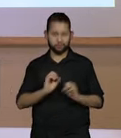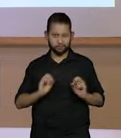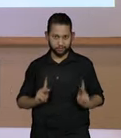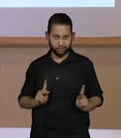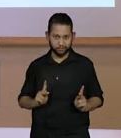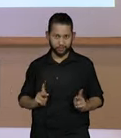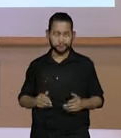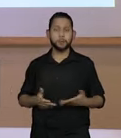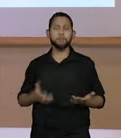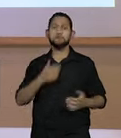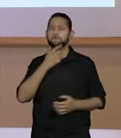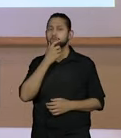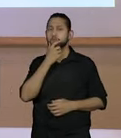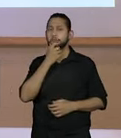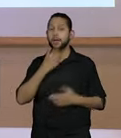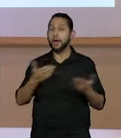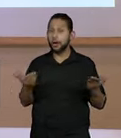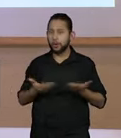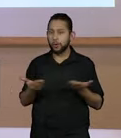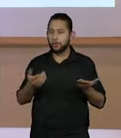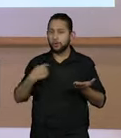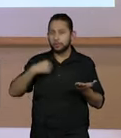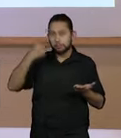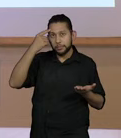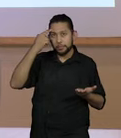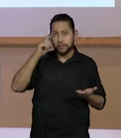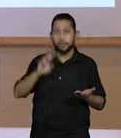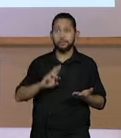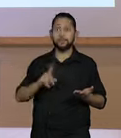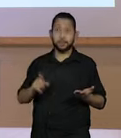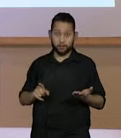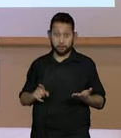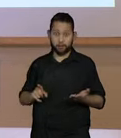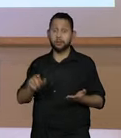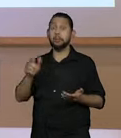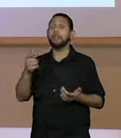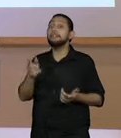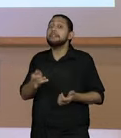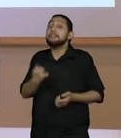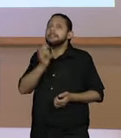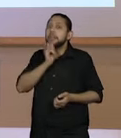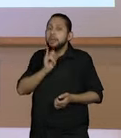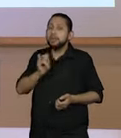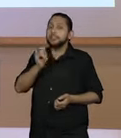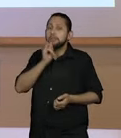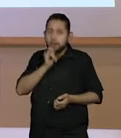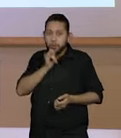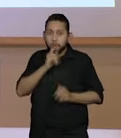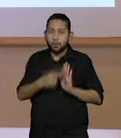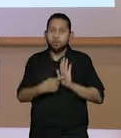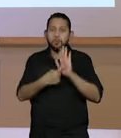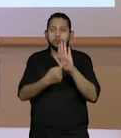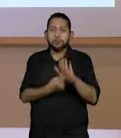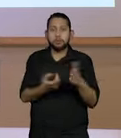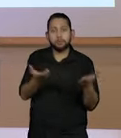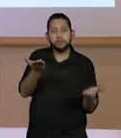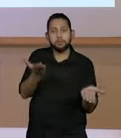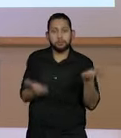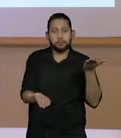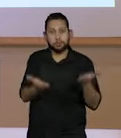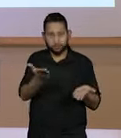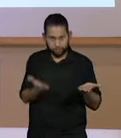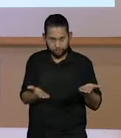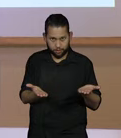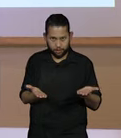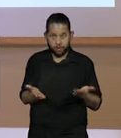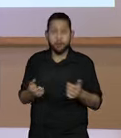Ok? Agora, a gente vai pensar em termos de exemplo de balanceamento. Como que nós